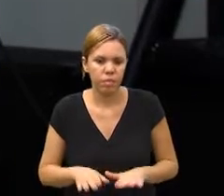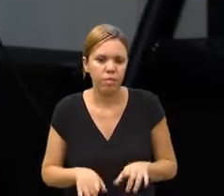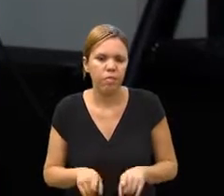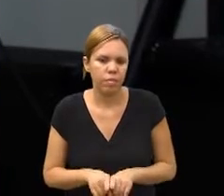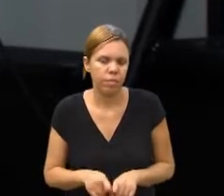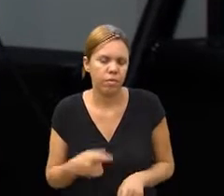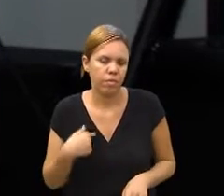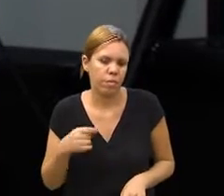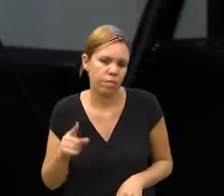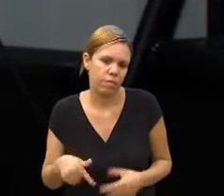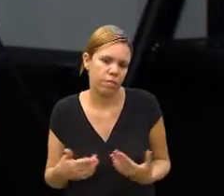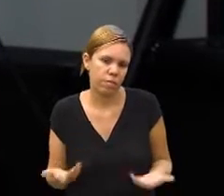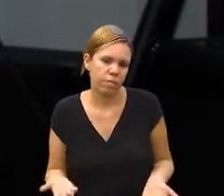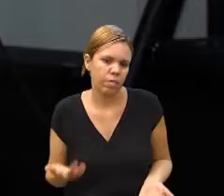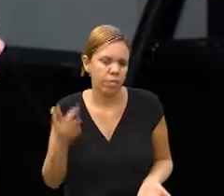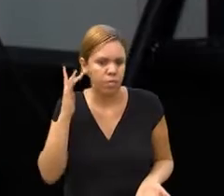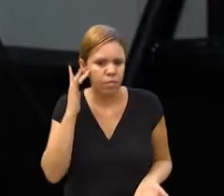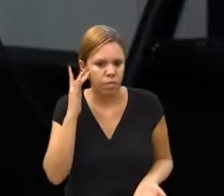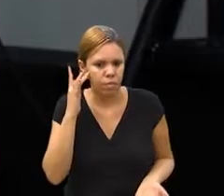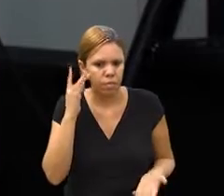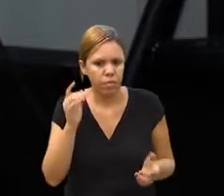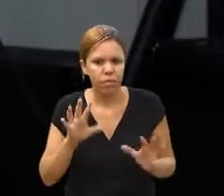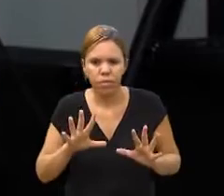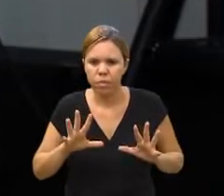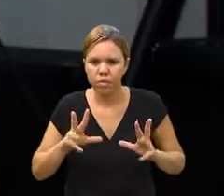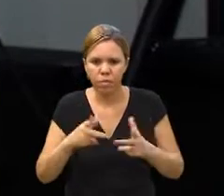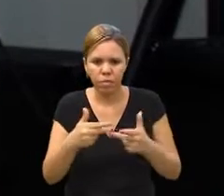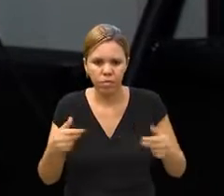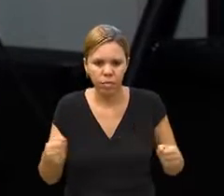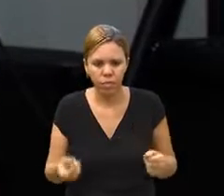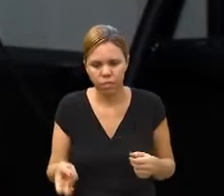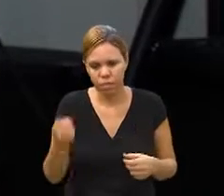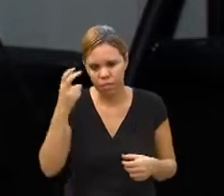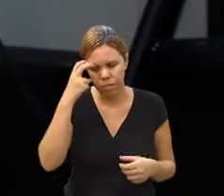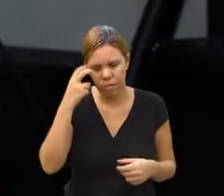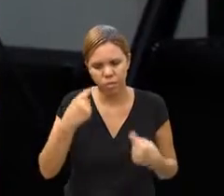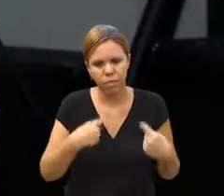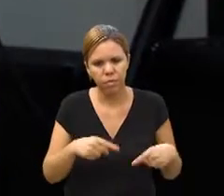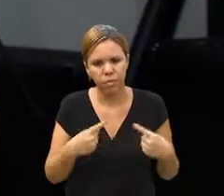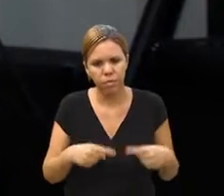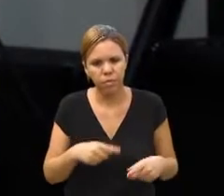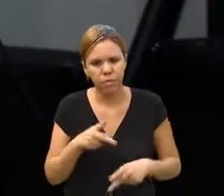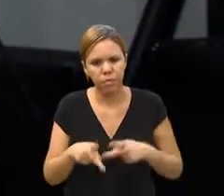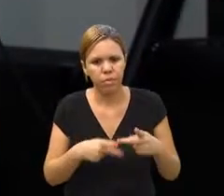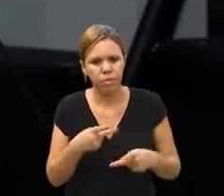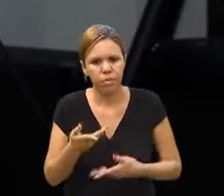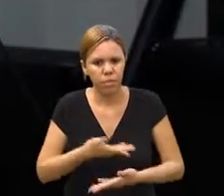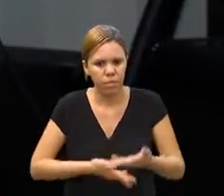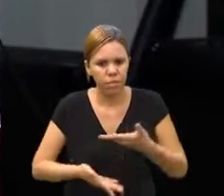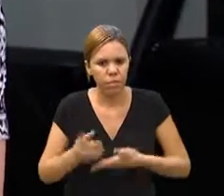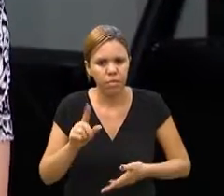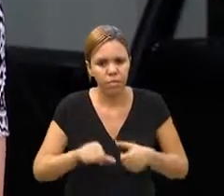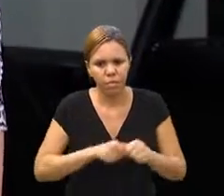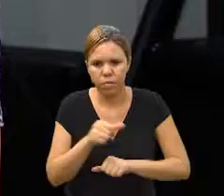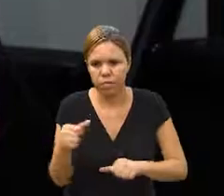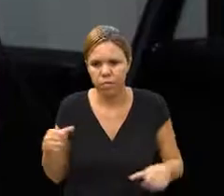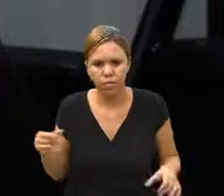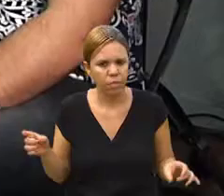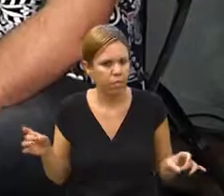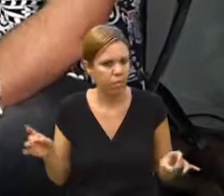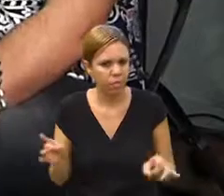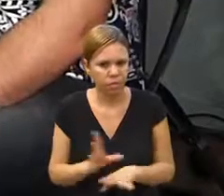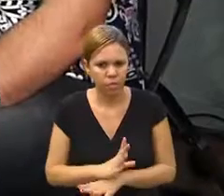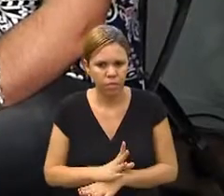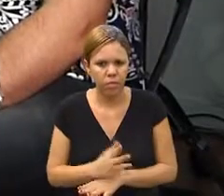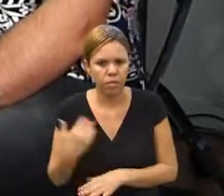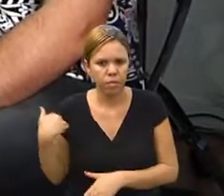Coincidentemente com isso, eu acho que o cenário todo do que é cultura, do que é música, como as pessoas interagem com isso, mudou radicalmente desde que eu